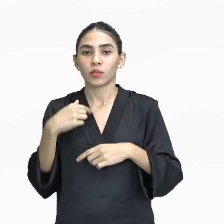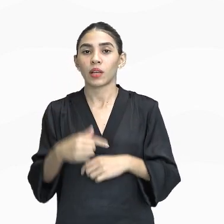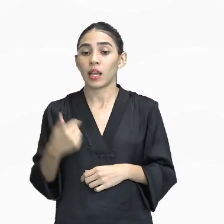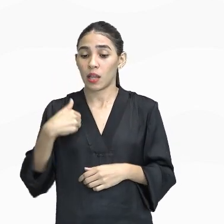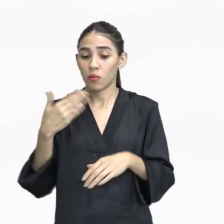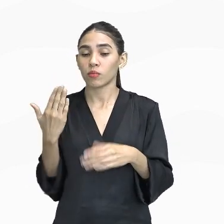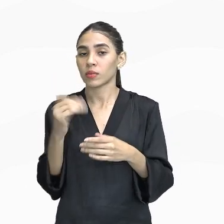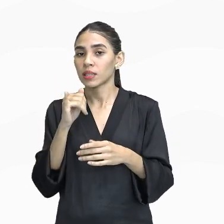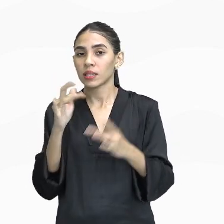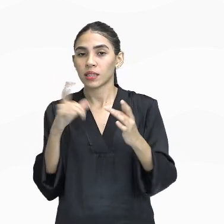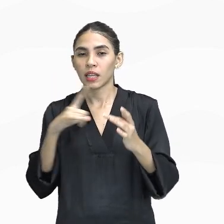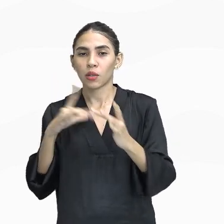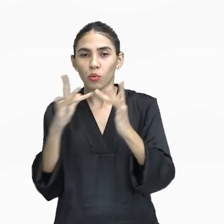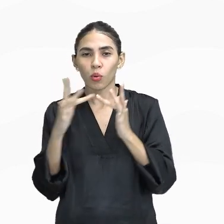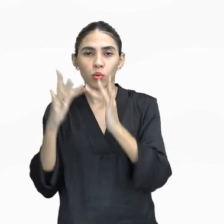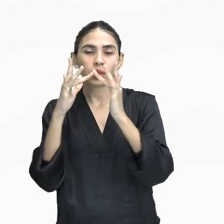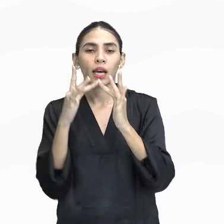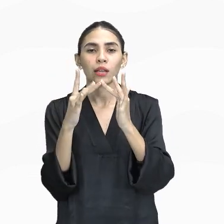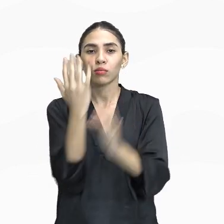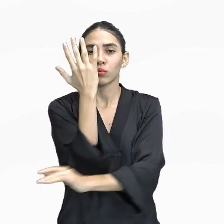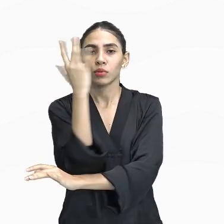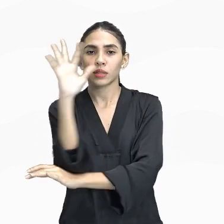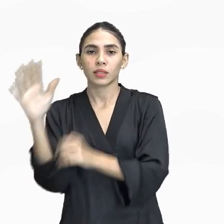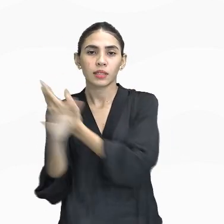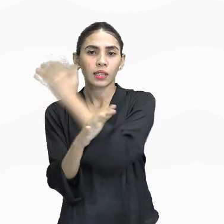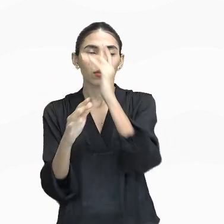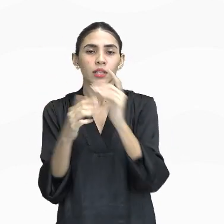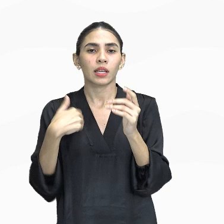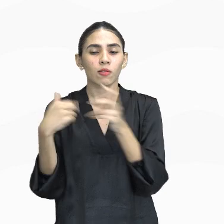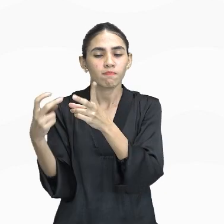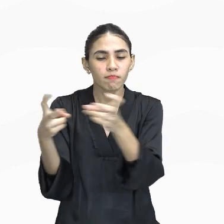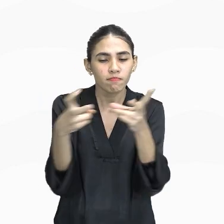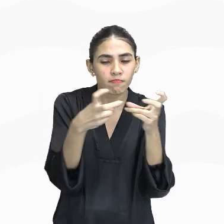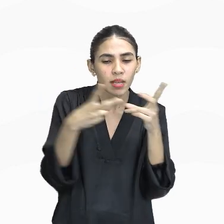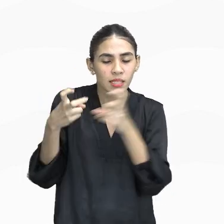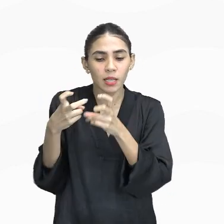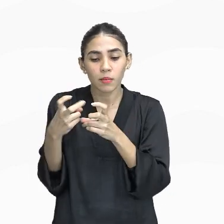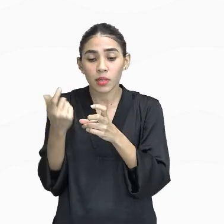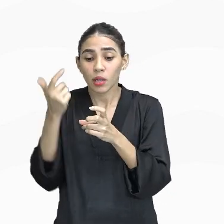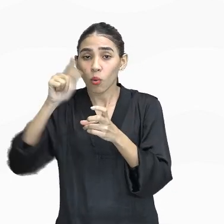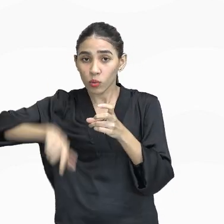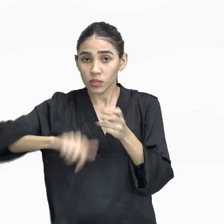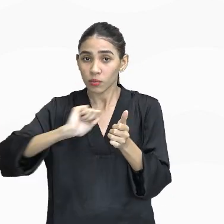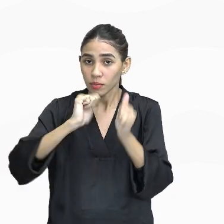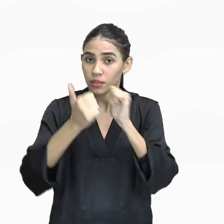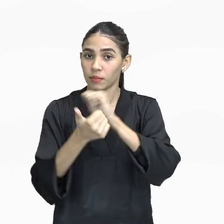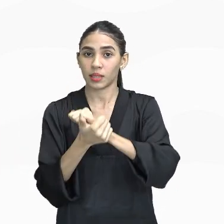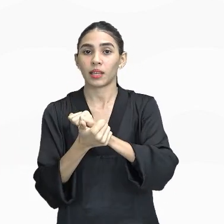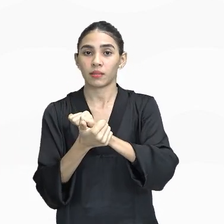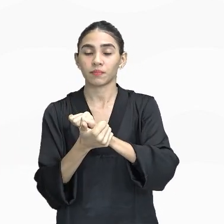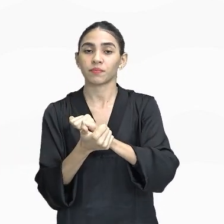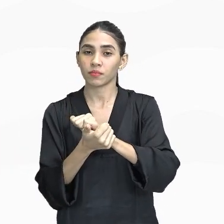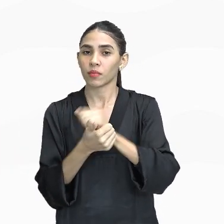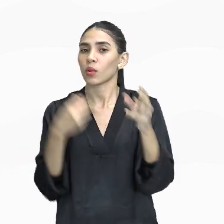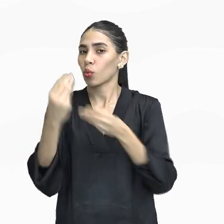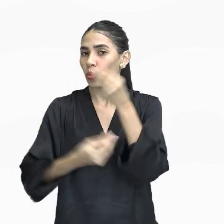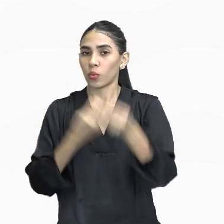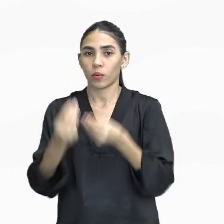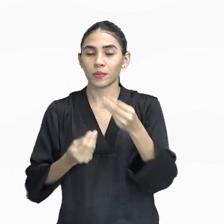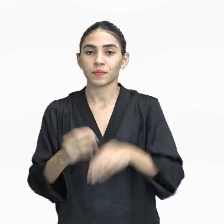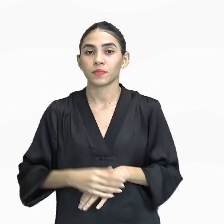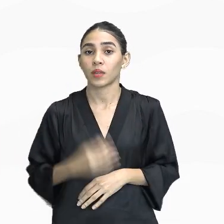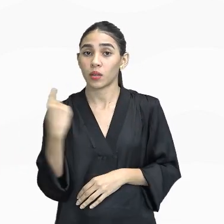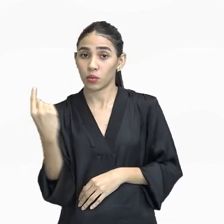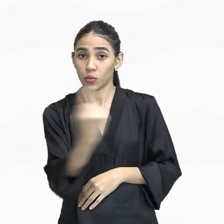na natureza, eu percebo a natureza, não é isso, professora? Exato. E eu começo a me adaptar à natureza, gente. Como é que isso vai funcionar?